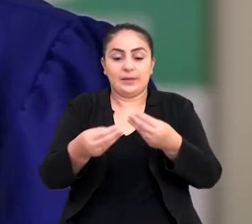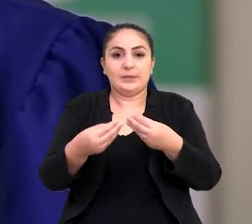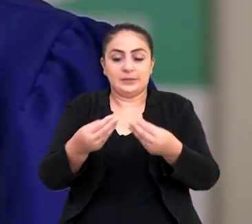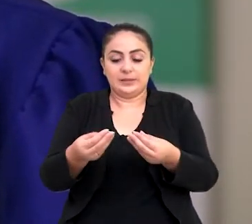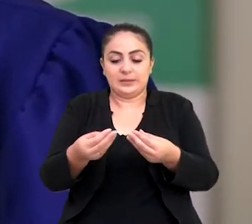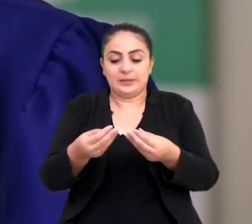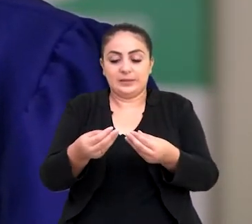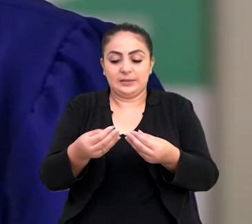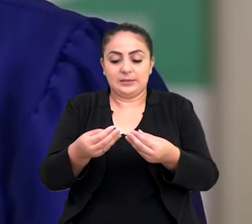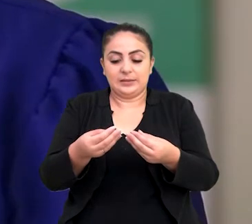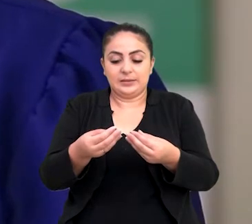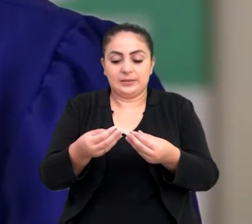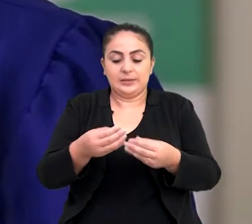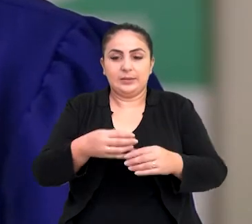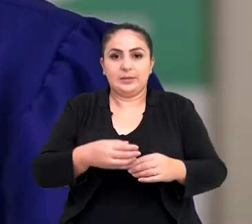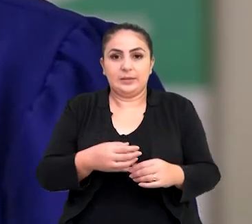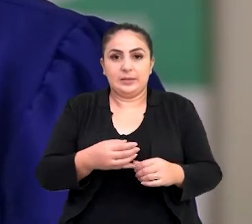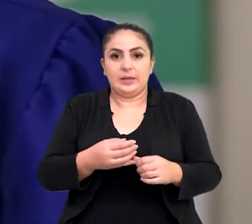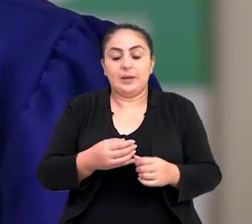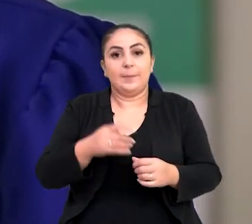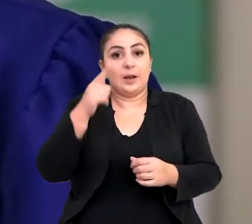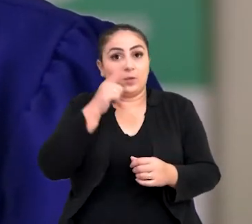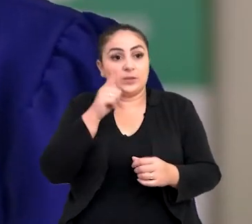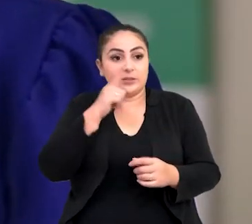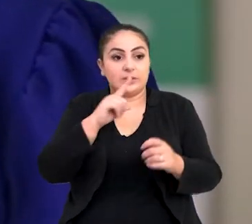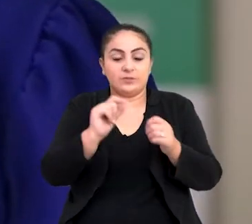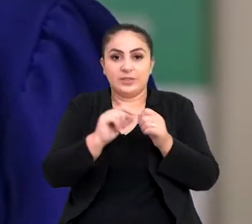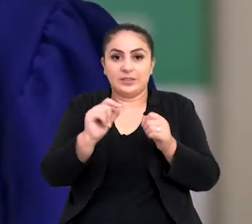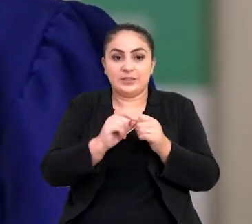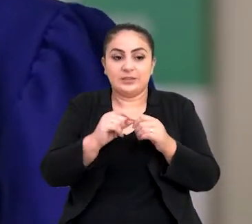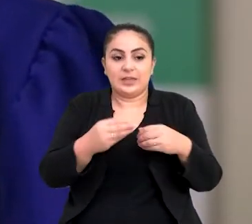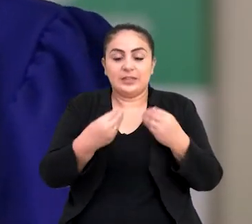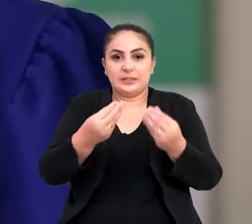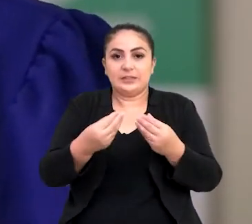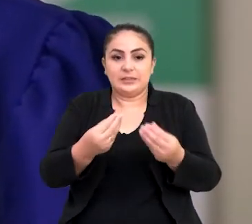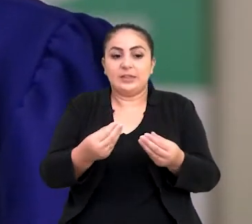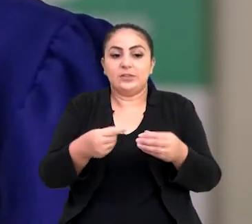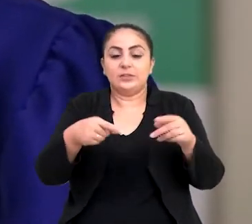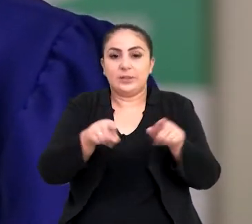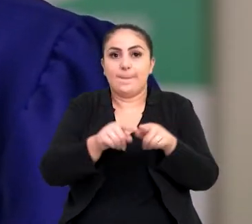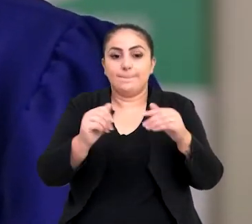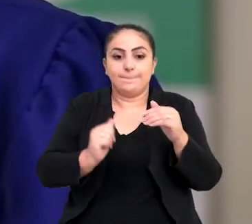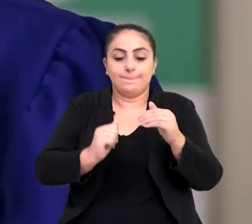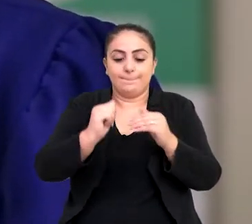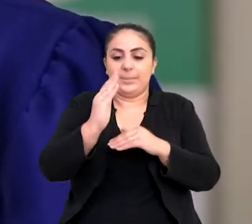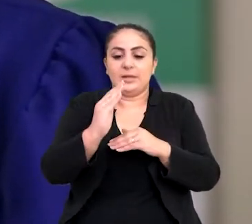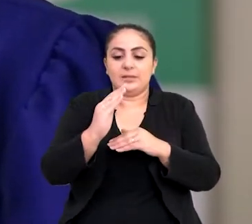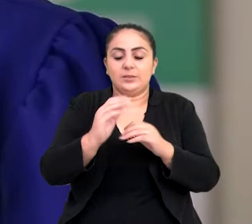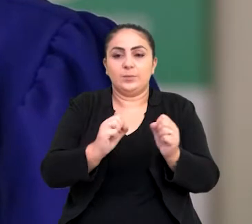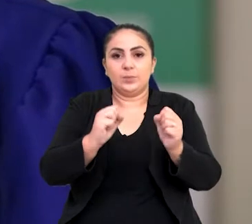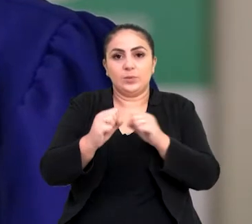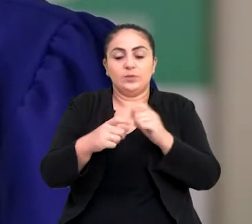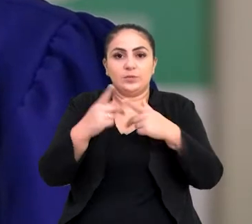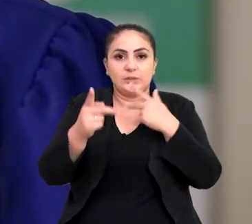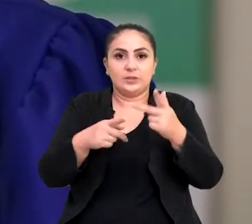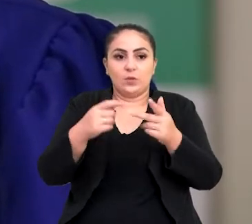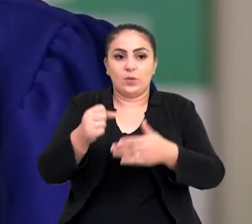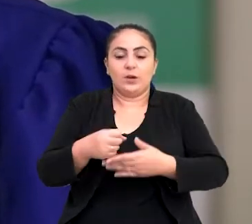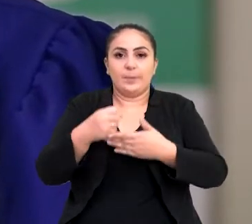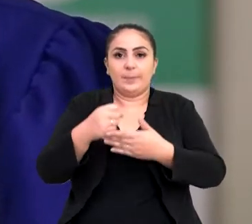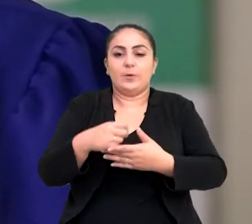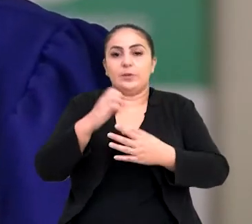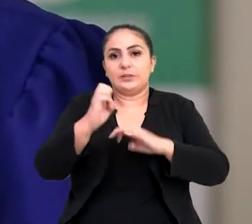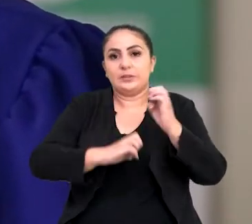transporte refrigerado, para poder fazer a entrega. E, além disso, contamos